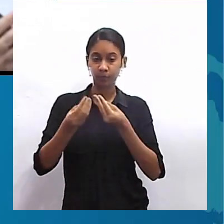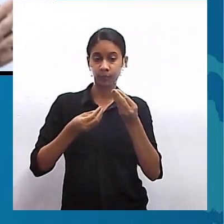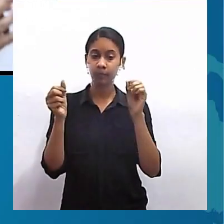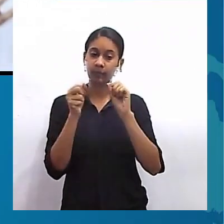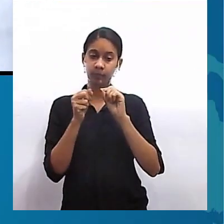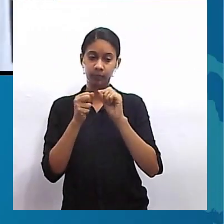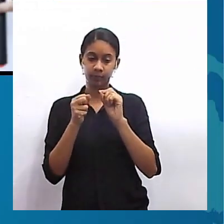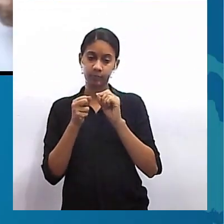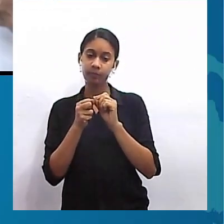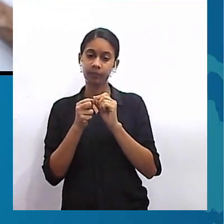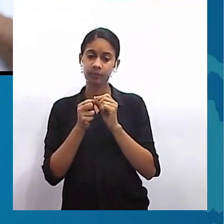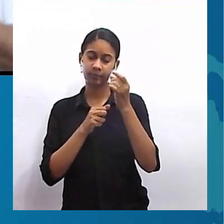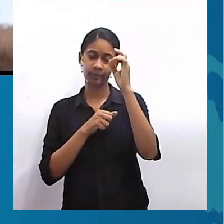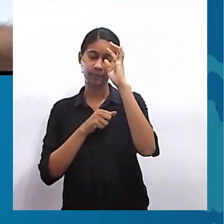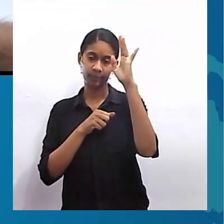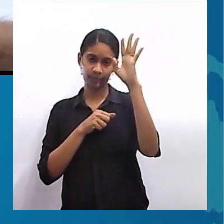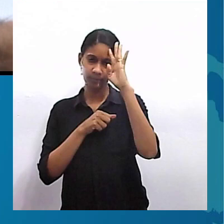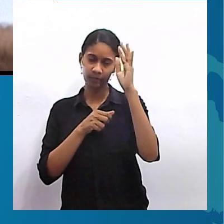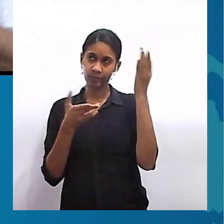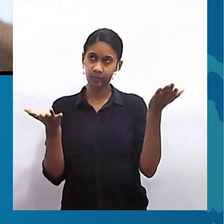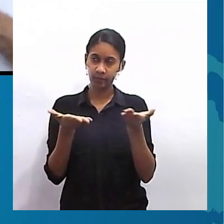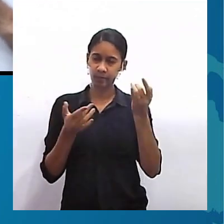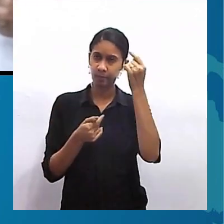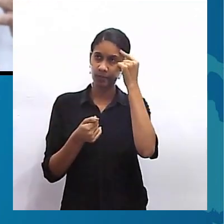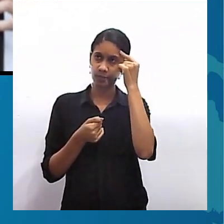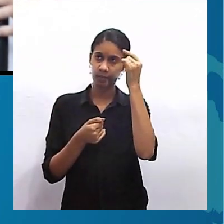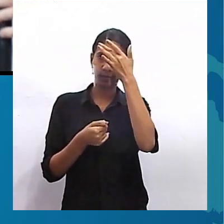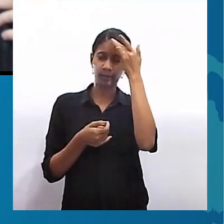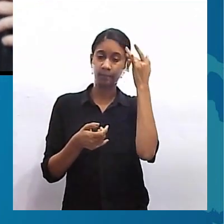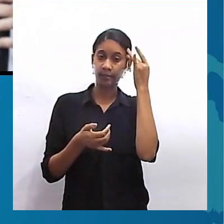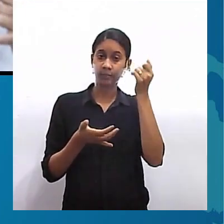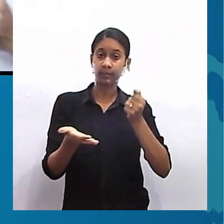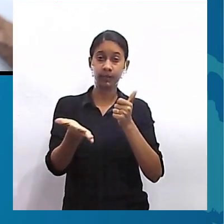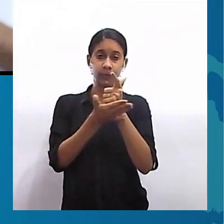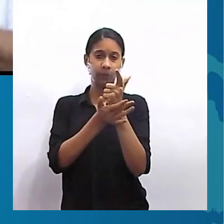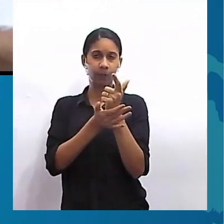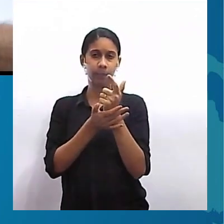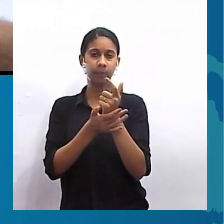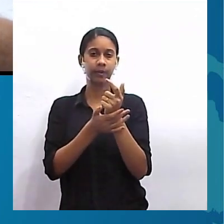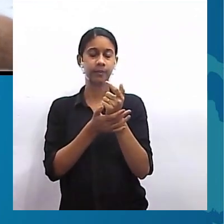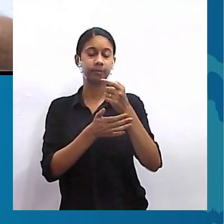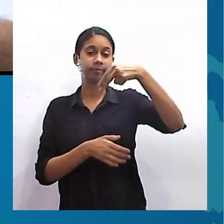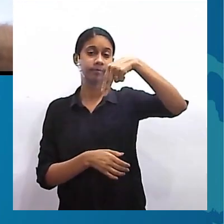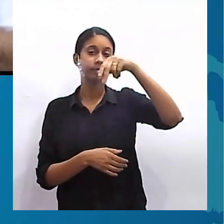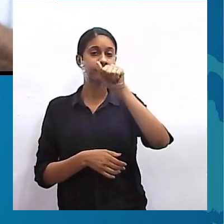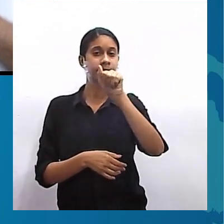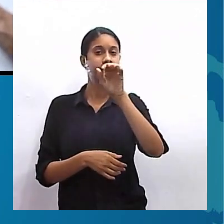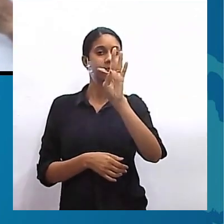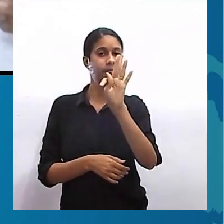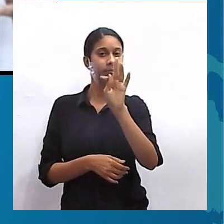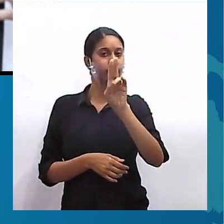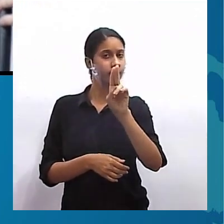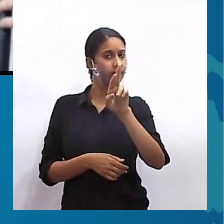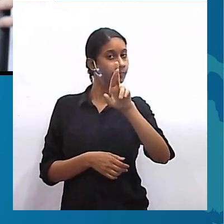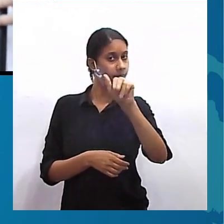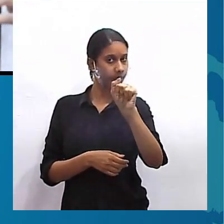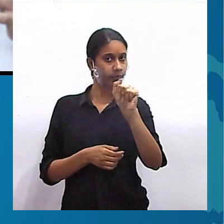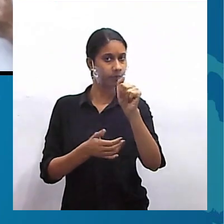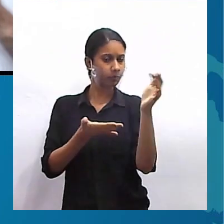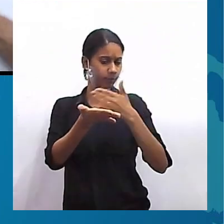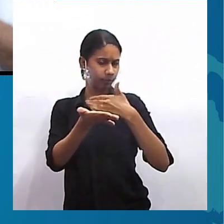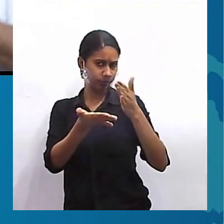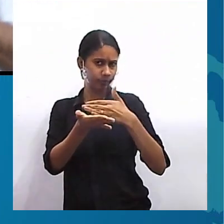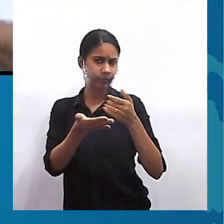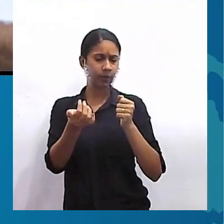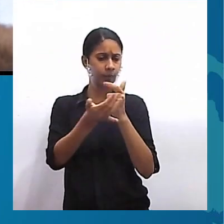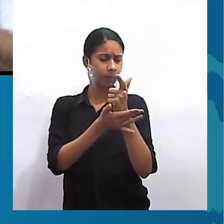Imagina o cliente, né, da Natura. O cliente da Natura, ele pede um produto, certo?